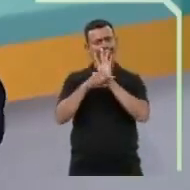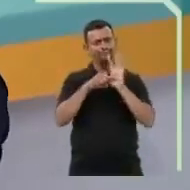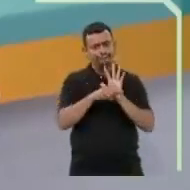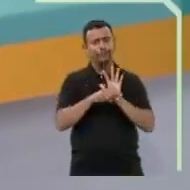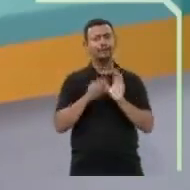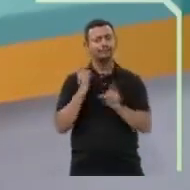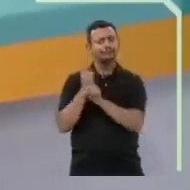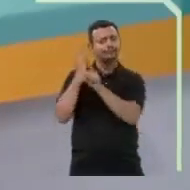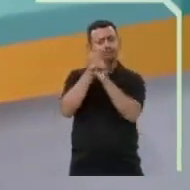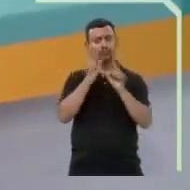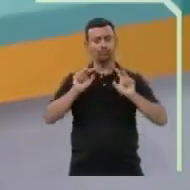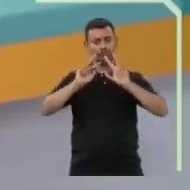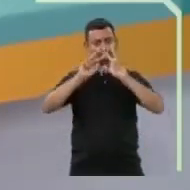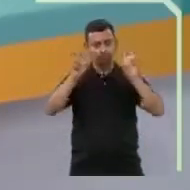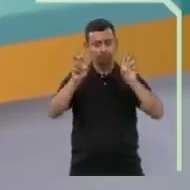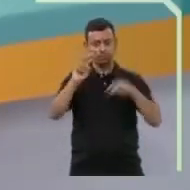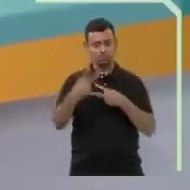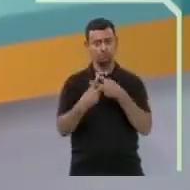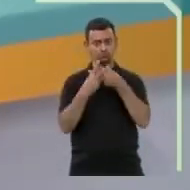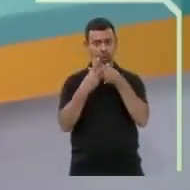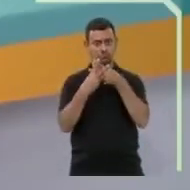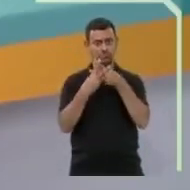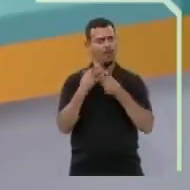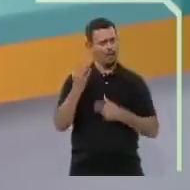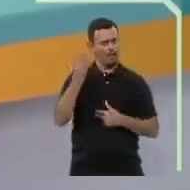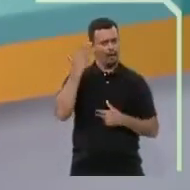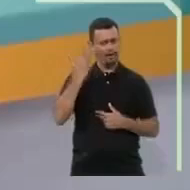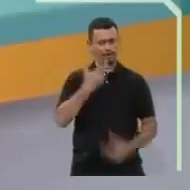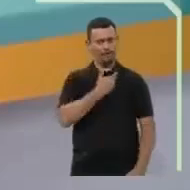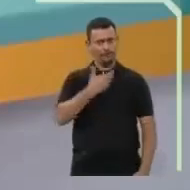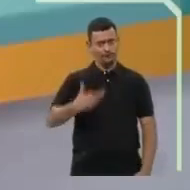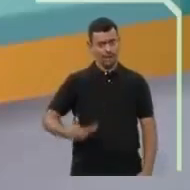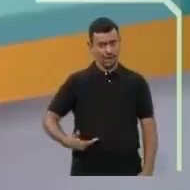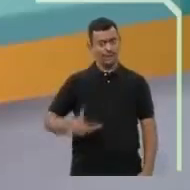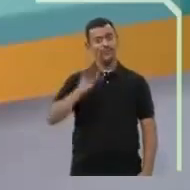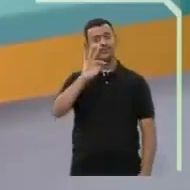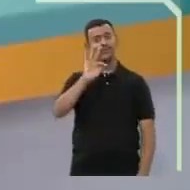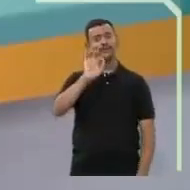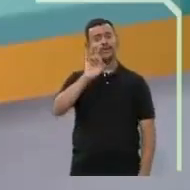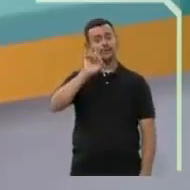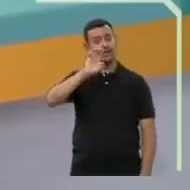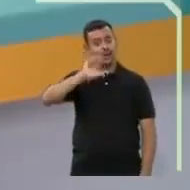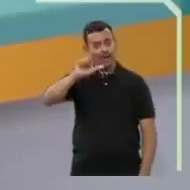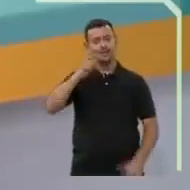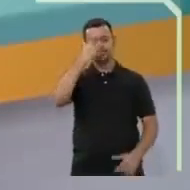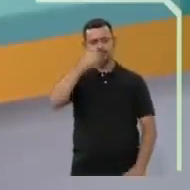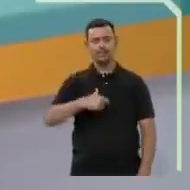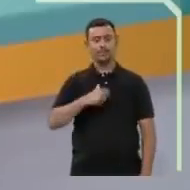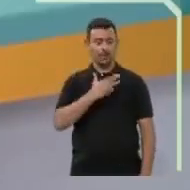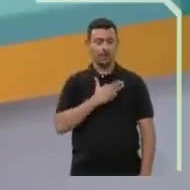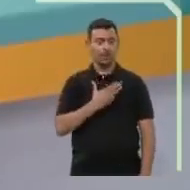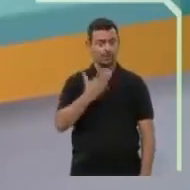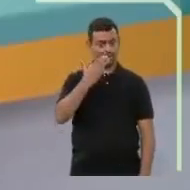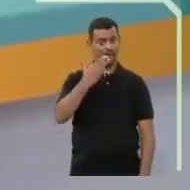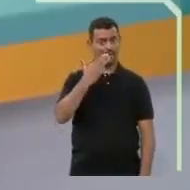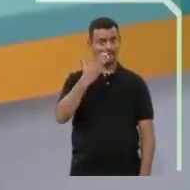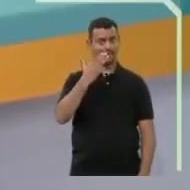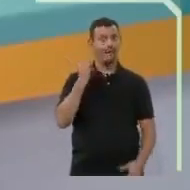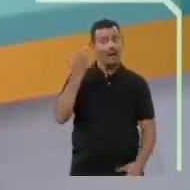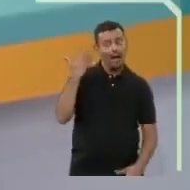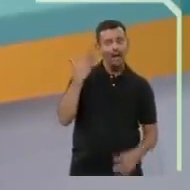prisional. Enquanto o governo federal, o governo do Lula, que o candidato participou, o governo federal não tinha